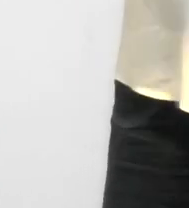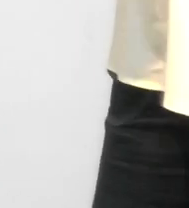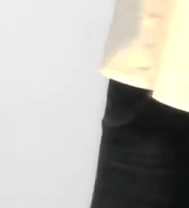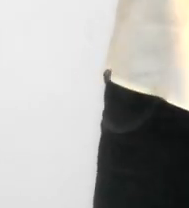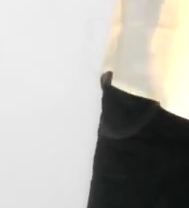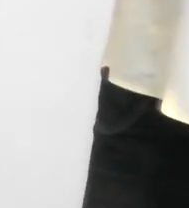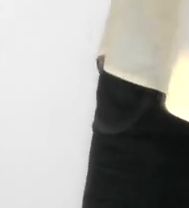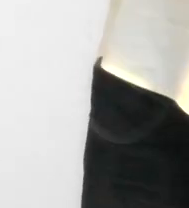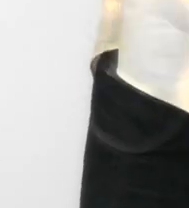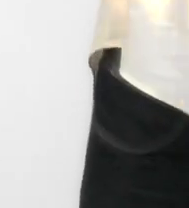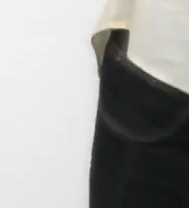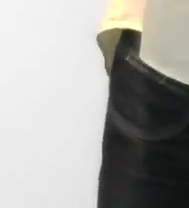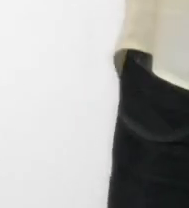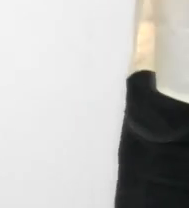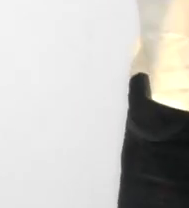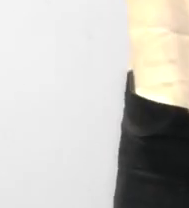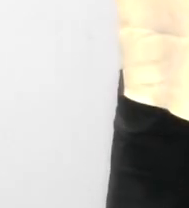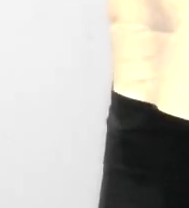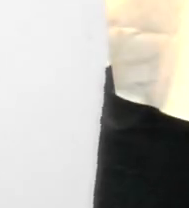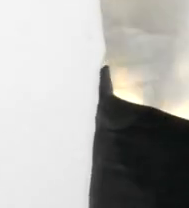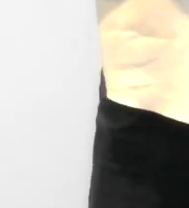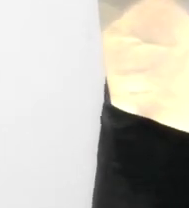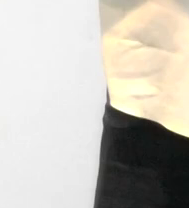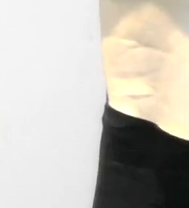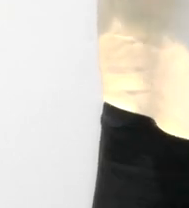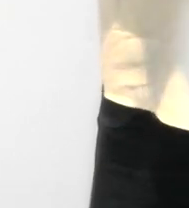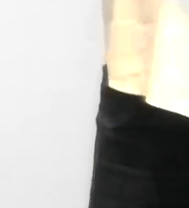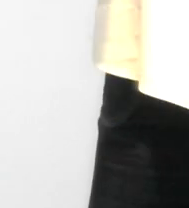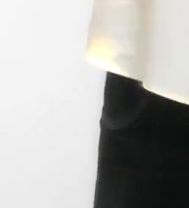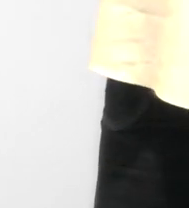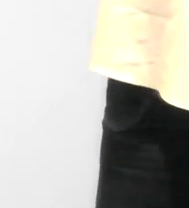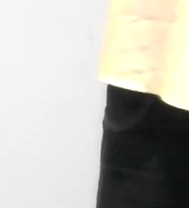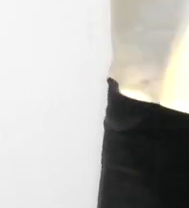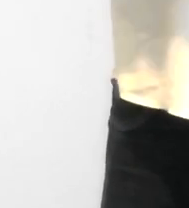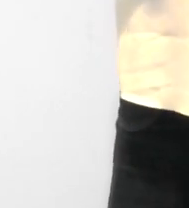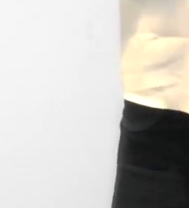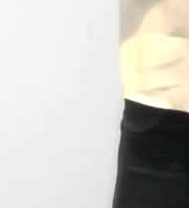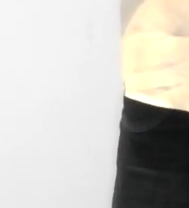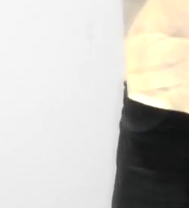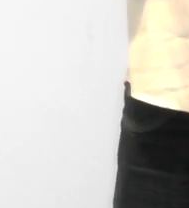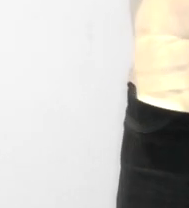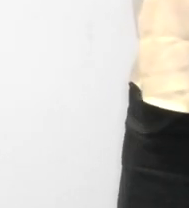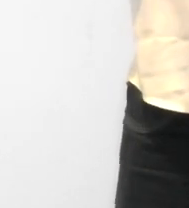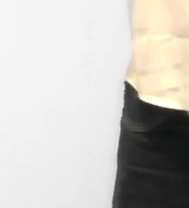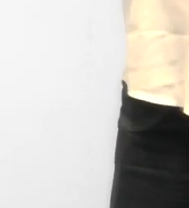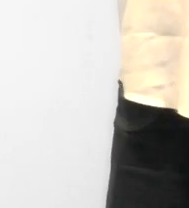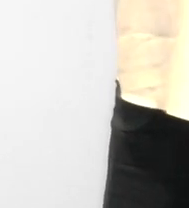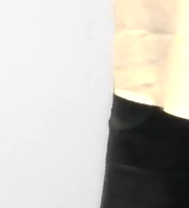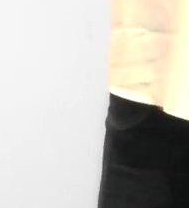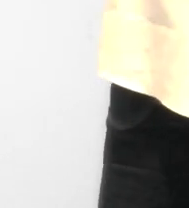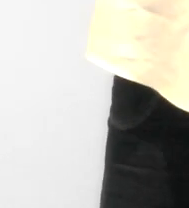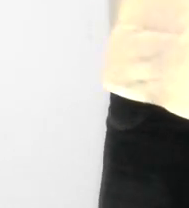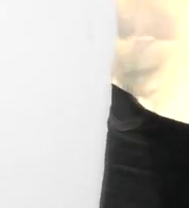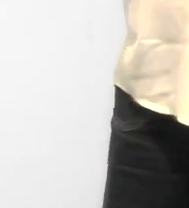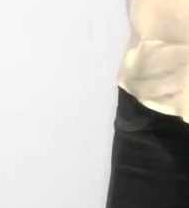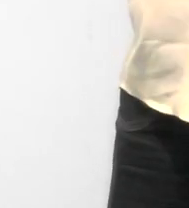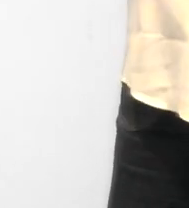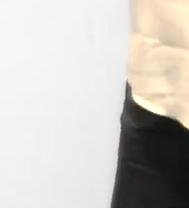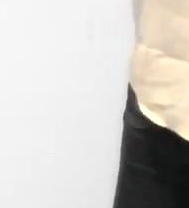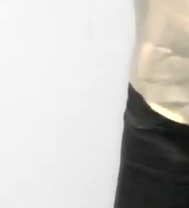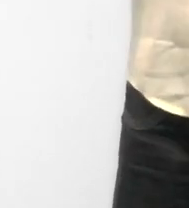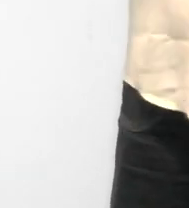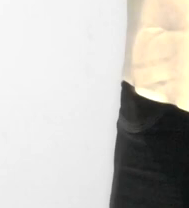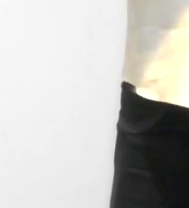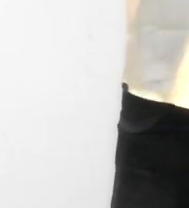tá vivendo vocês podem ter noção mas quem não vive não sente de fato que nós estamos sentindo então que a gente possa analisar que esse debate